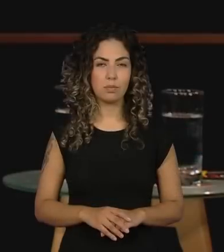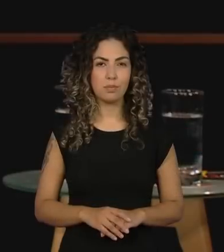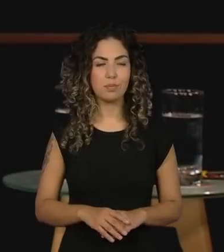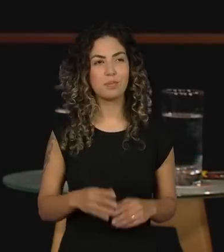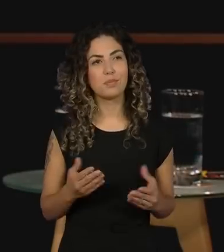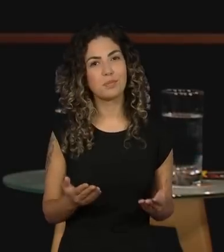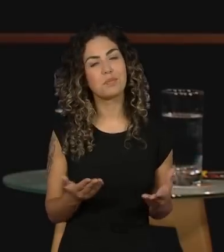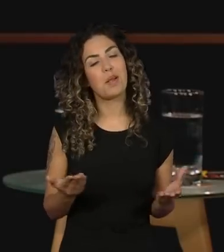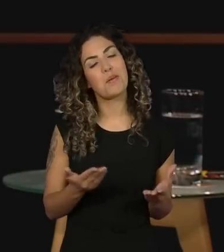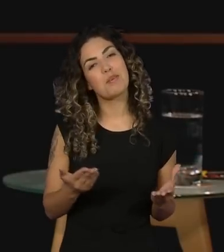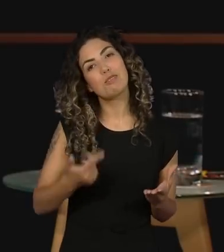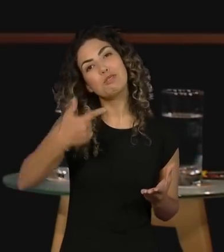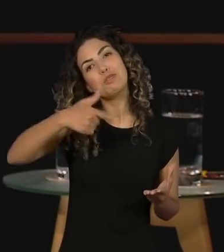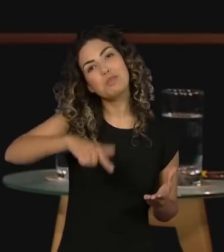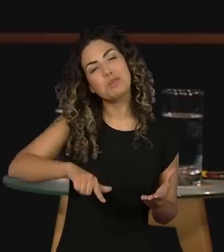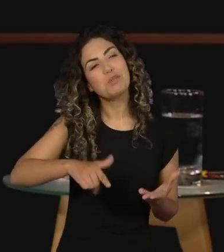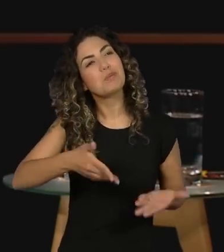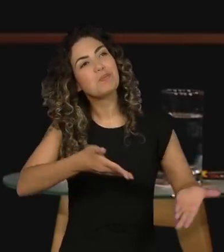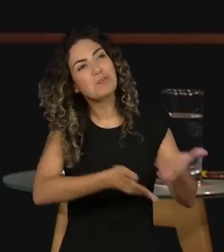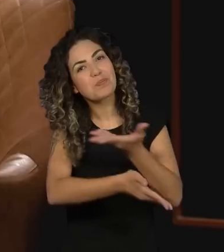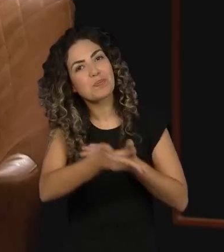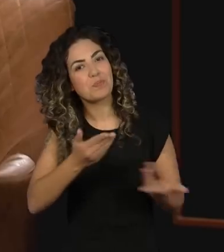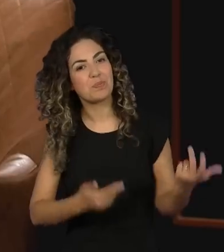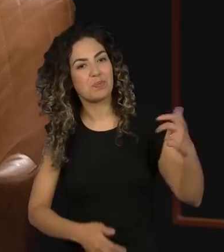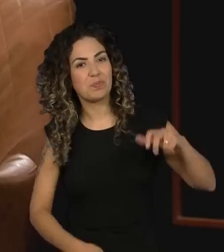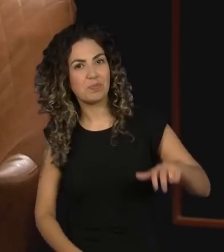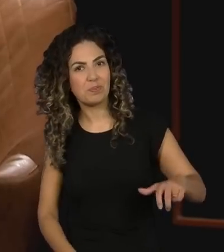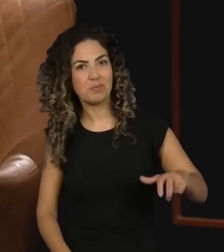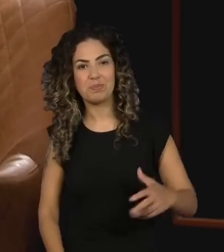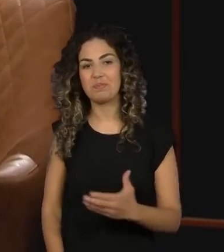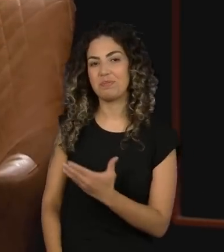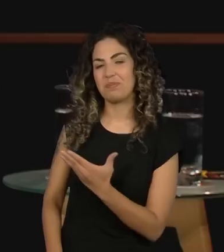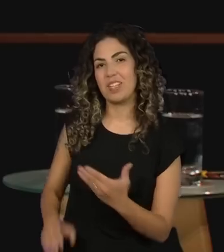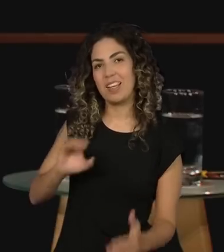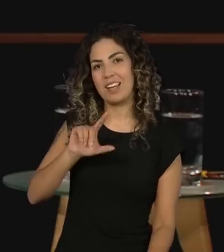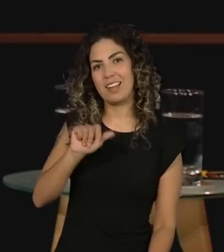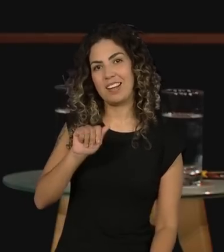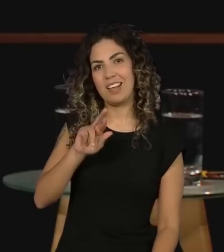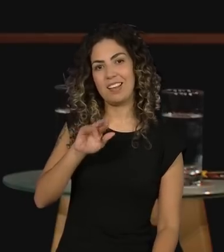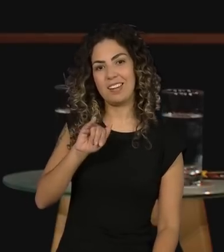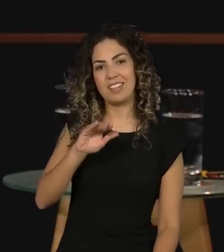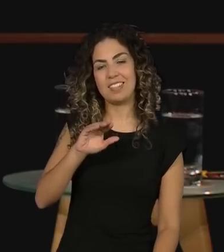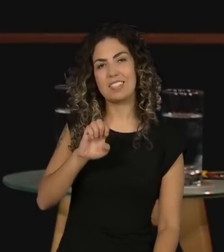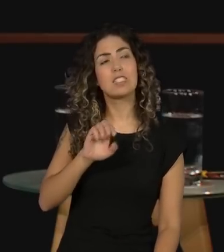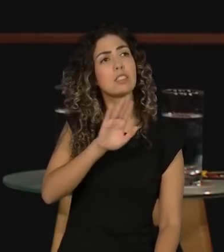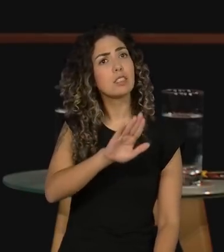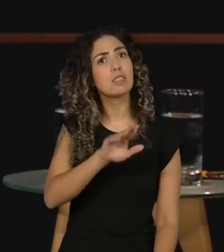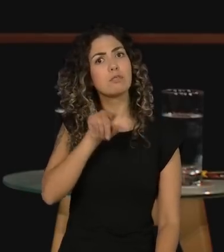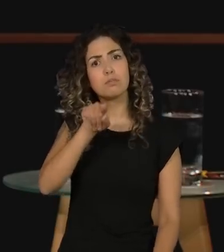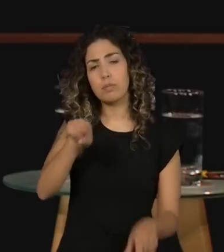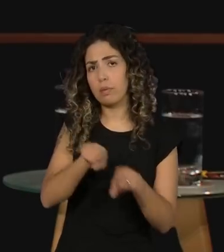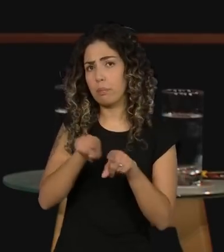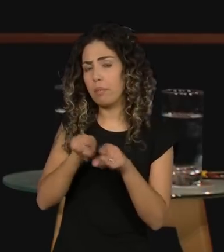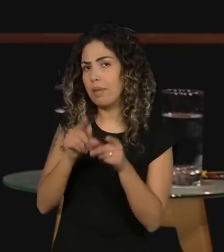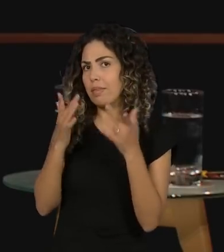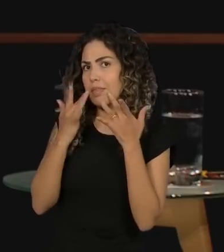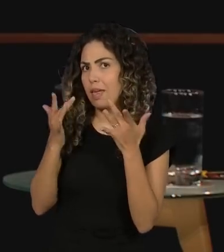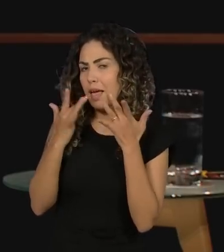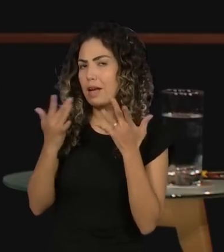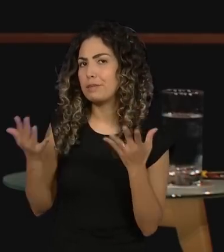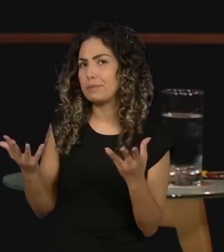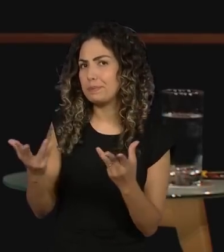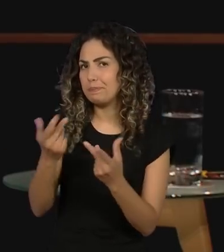Pronto, estamos de volta para a nossa conversa com a Clarice Nisquier. Outras peças importantes do seu currículo, Bonitinha Mas